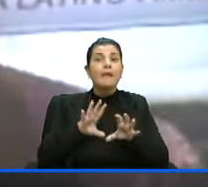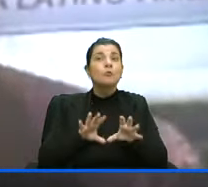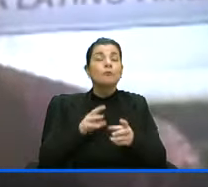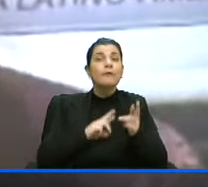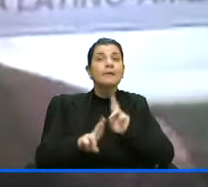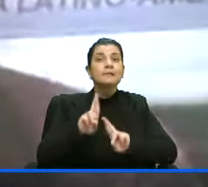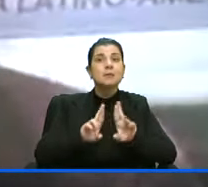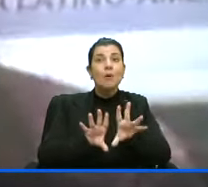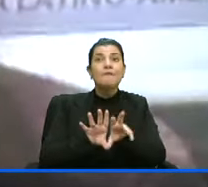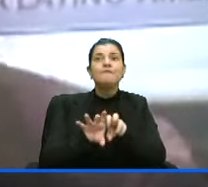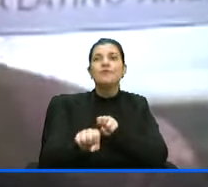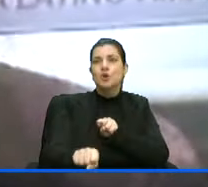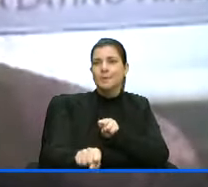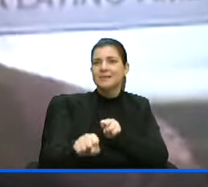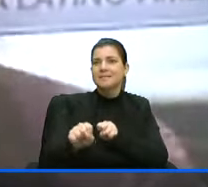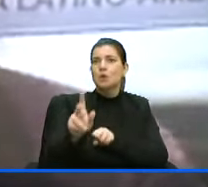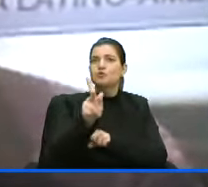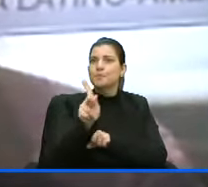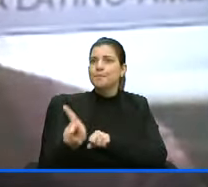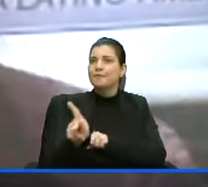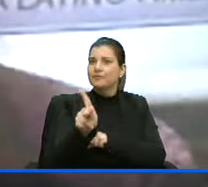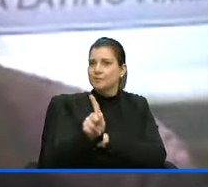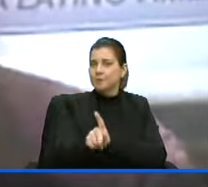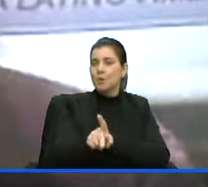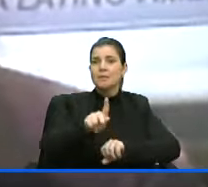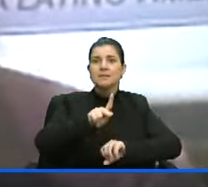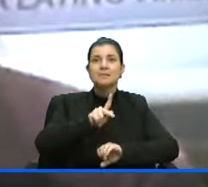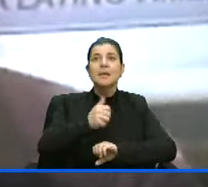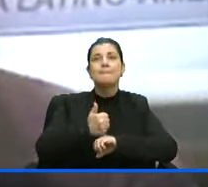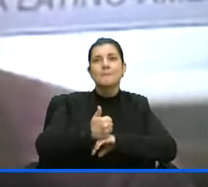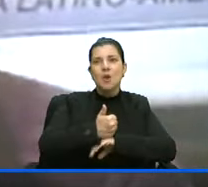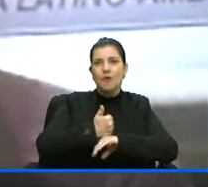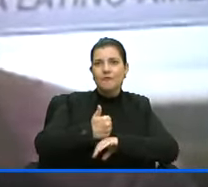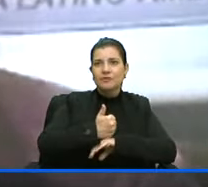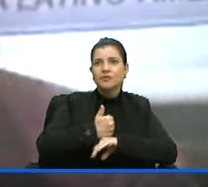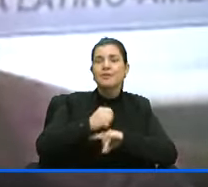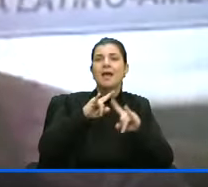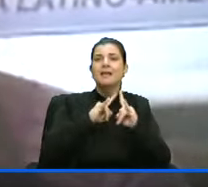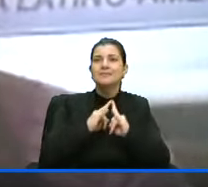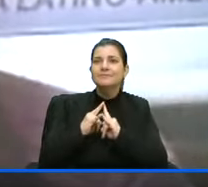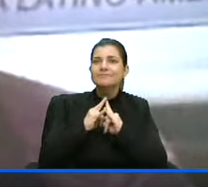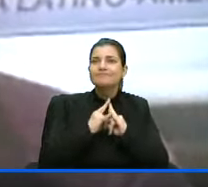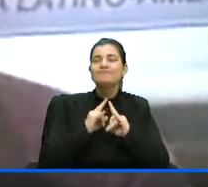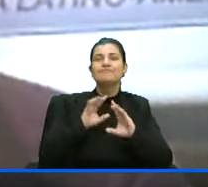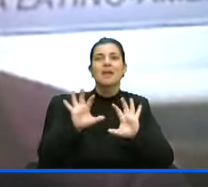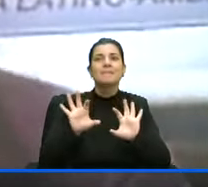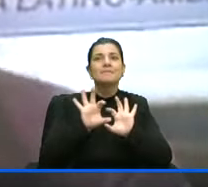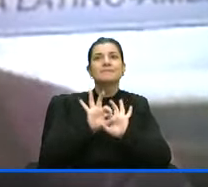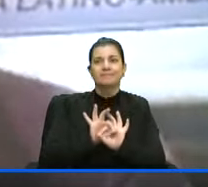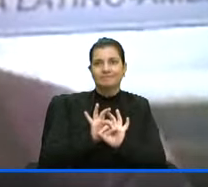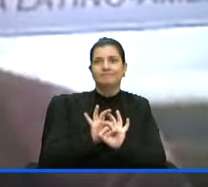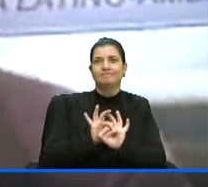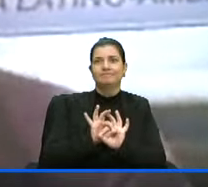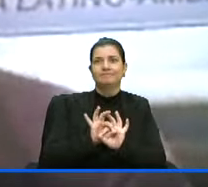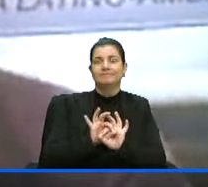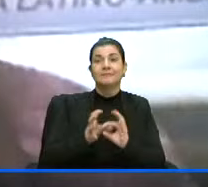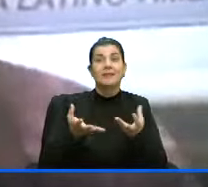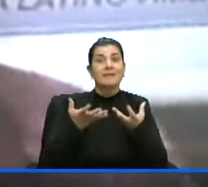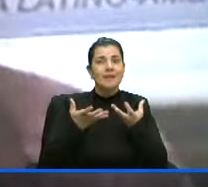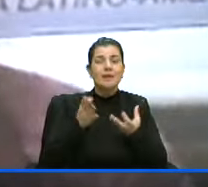formação das professoras, das educadoras que atuam nas instituições parceirizadas. Quero dizer